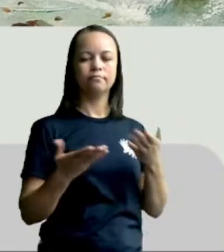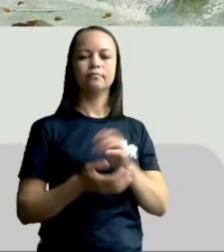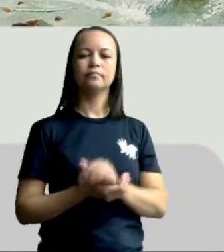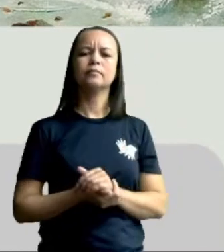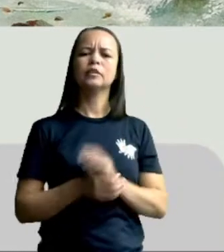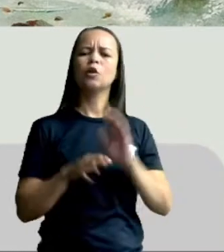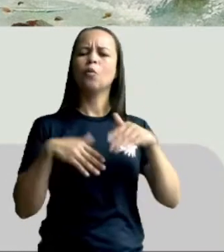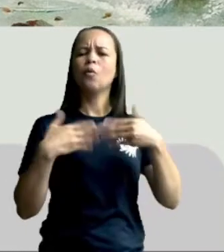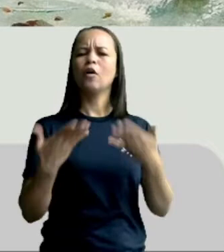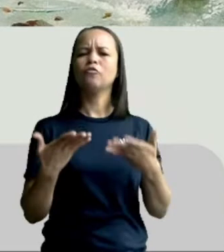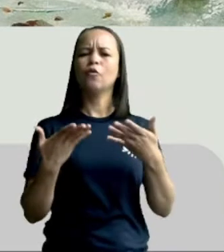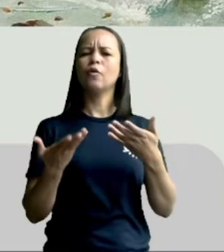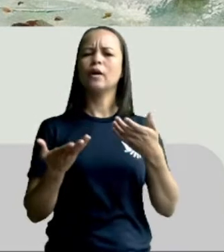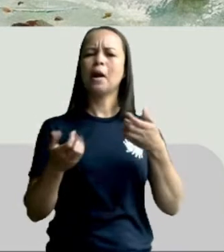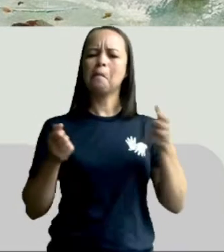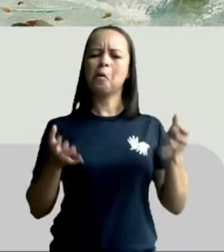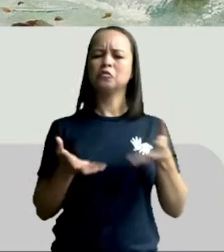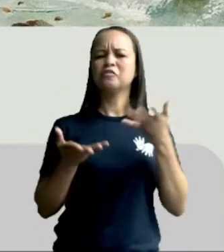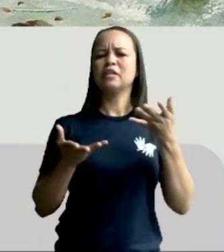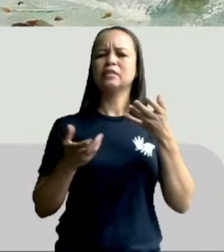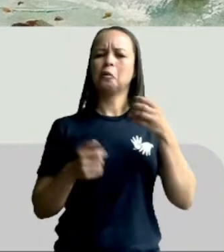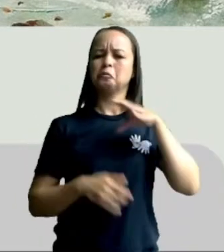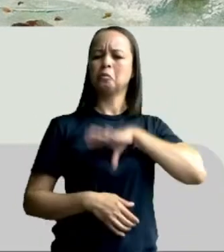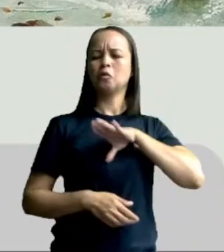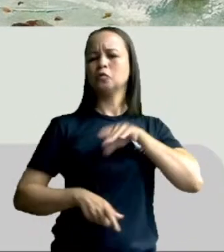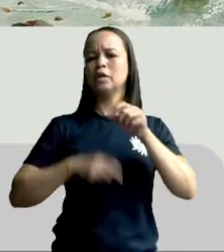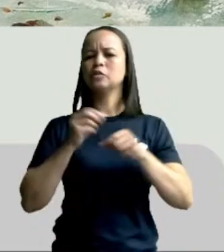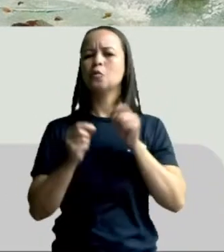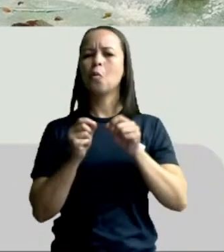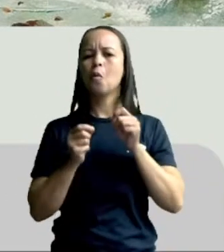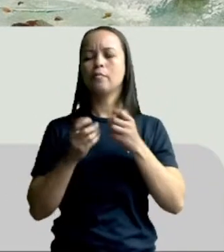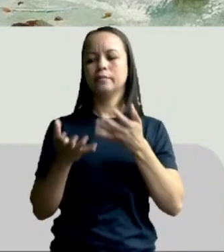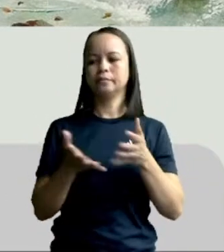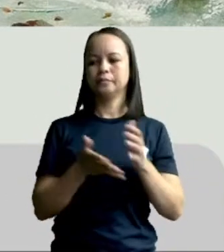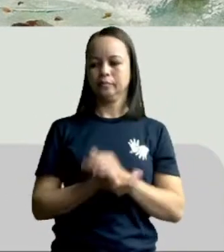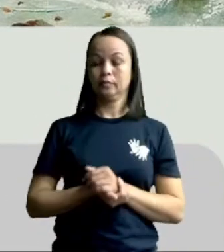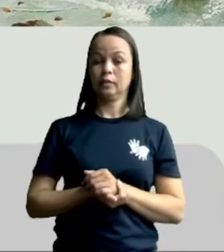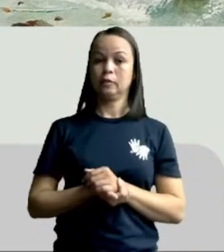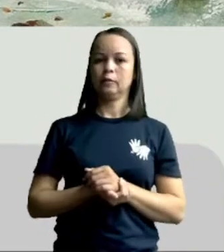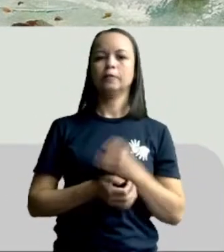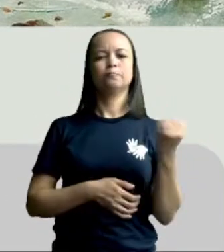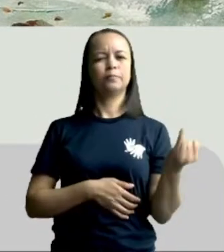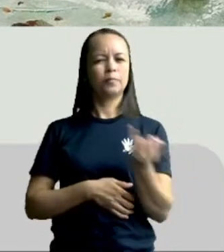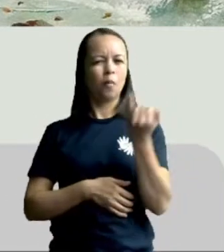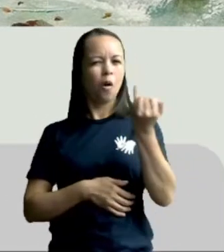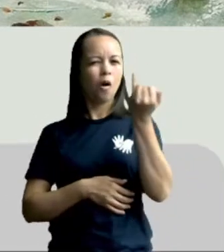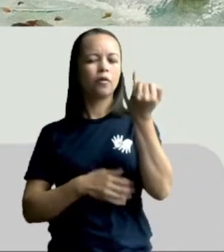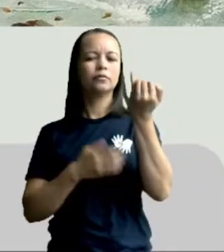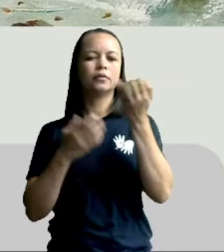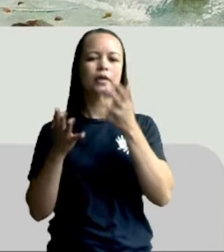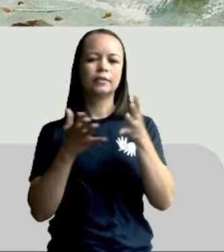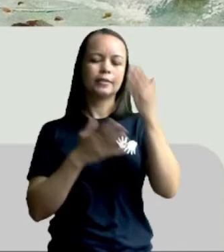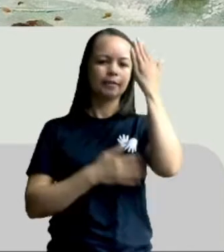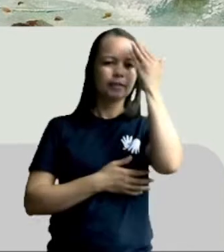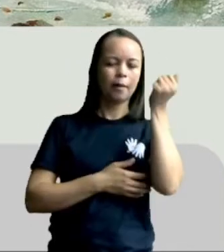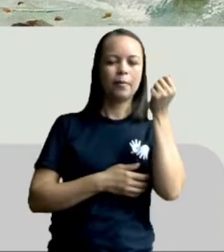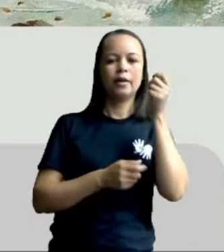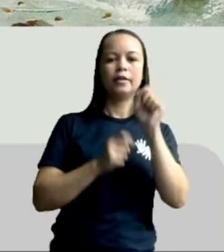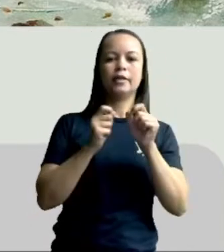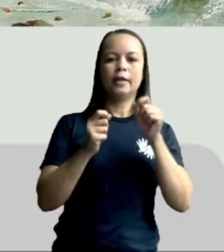a motivação dos portugueses? Vamos ver como foi? Uma questão importante é saber que os portugueses